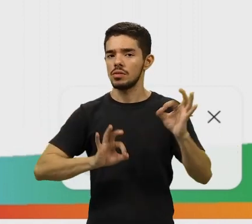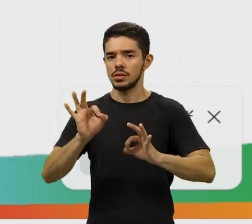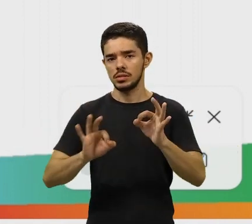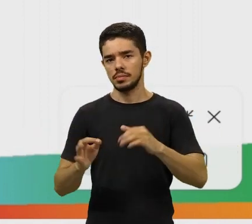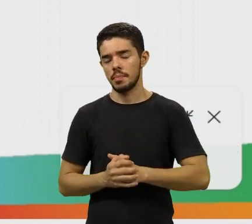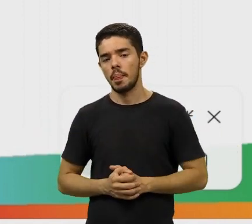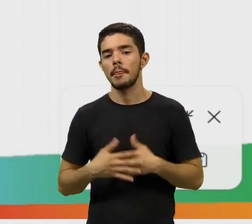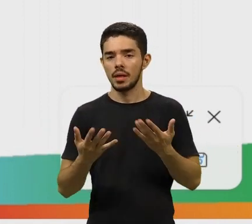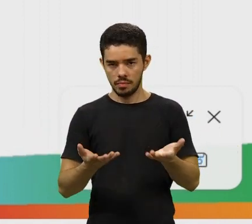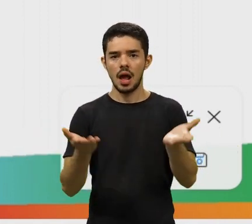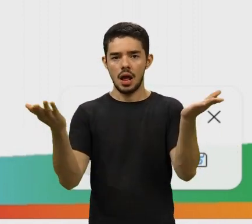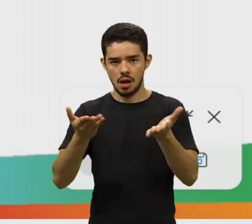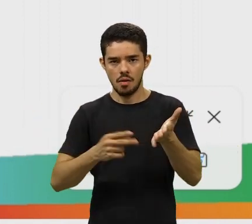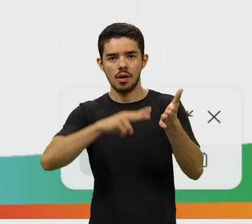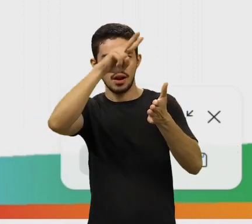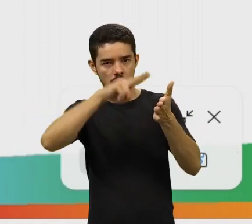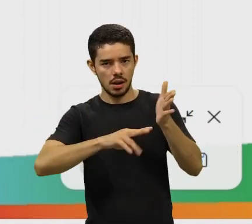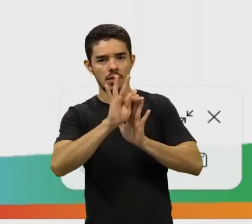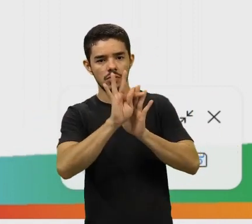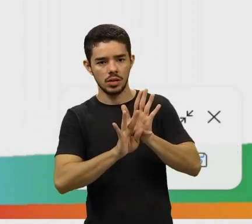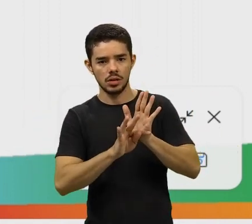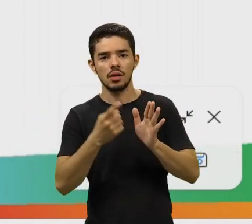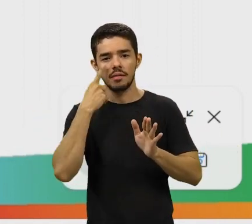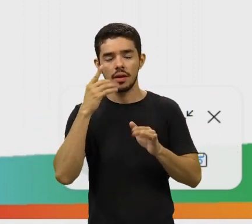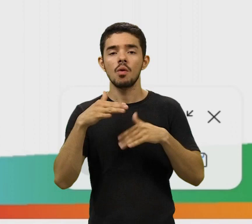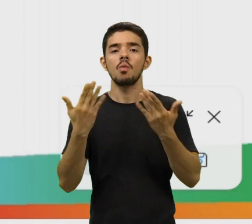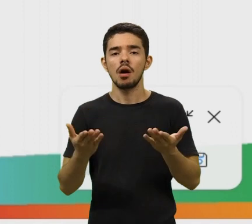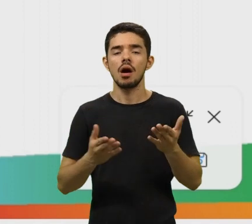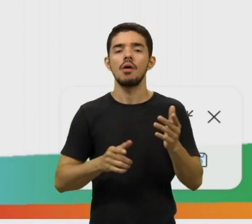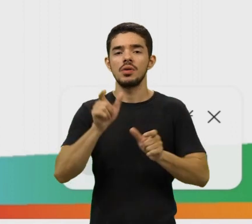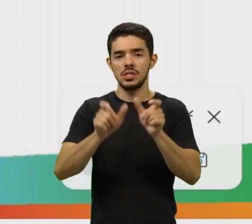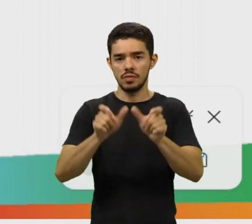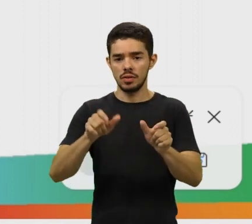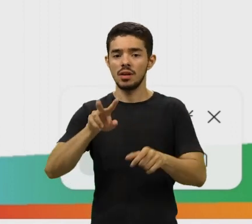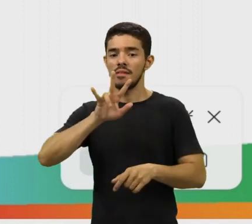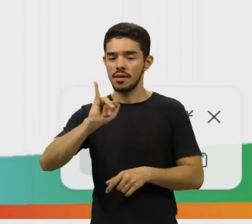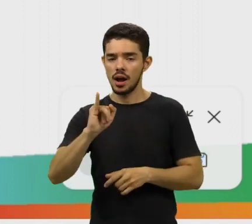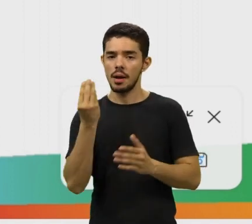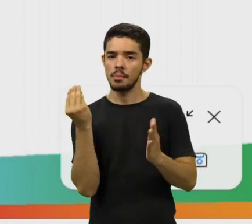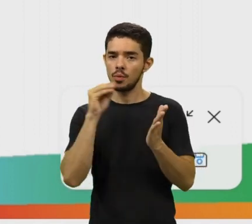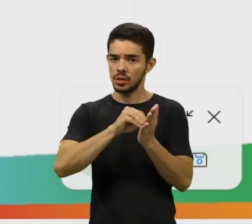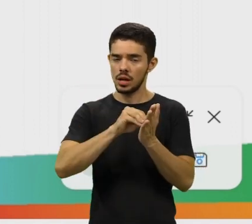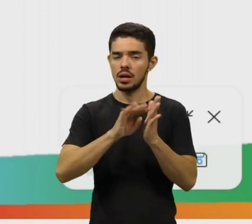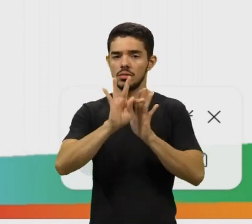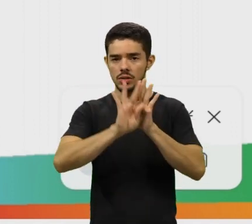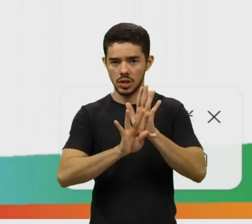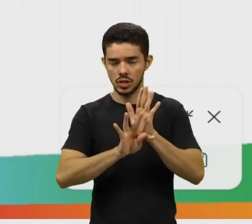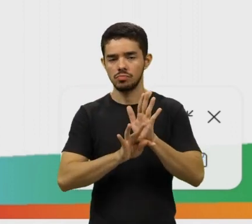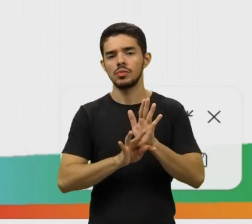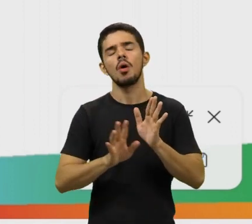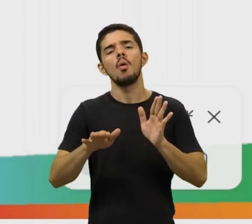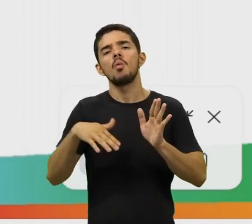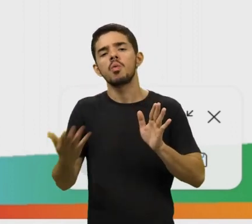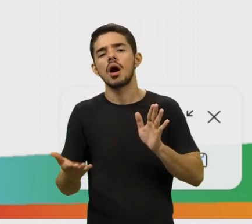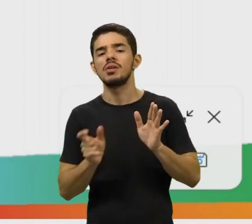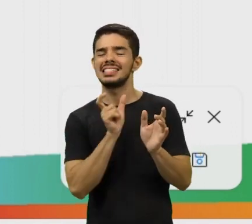organização. Então, nós vamos ler o texto, ver quais são os indivíduos que ele vai adicionar nesse texto